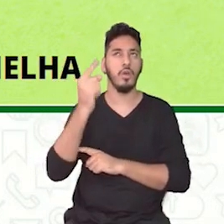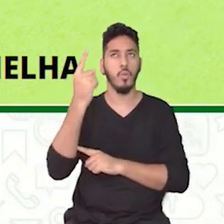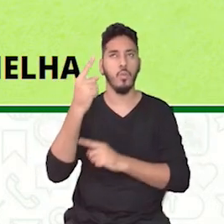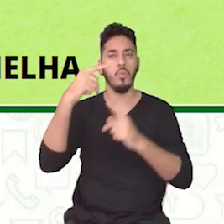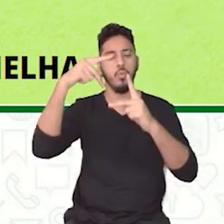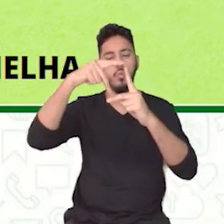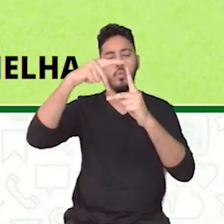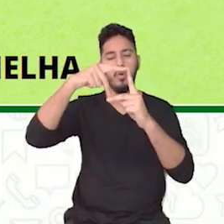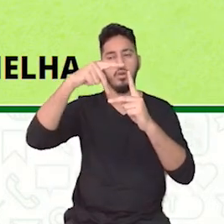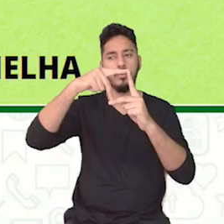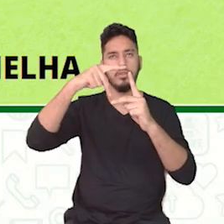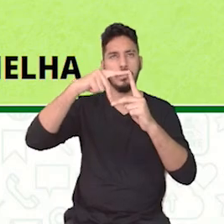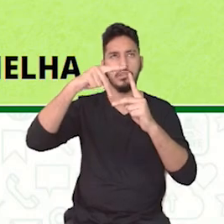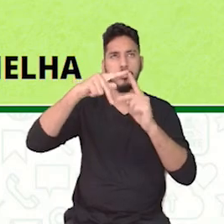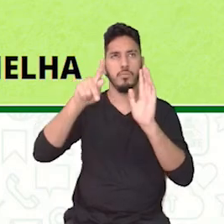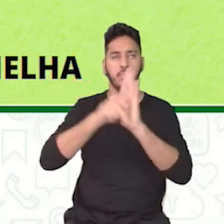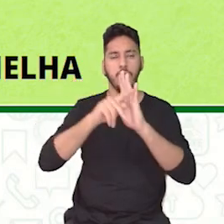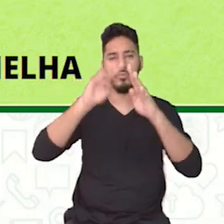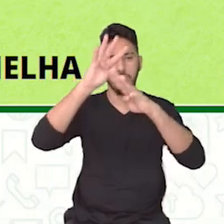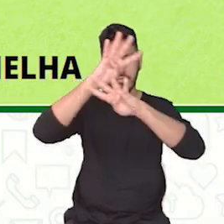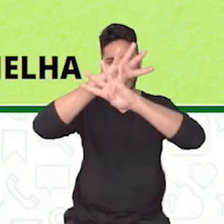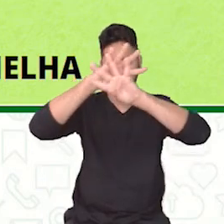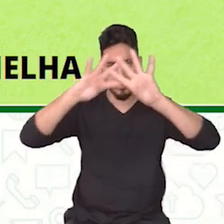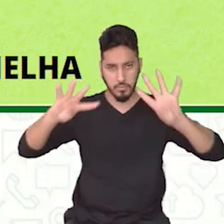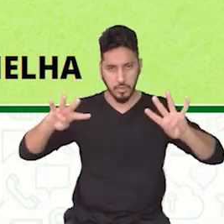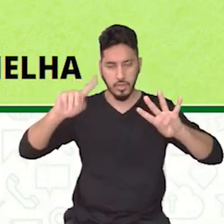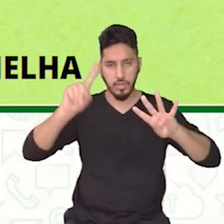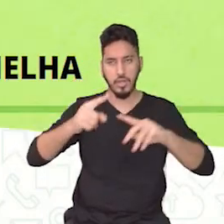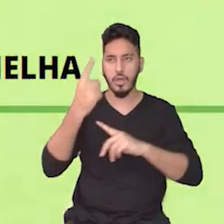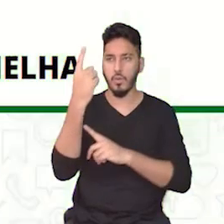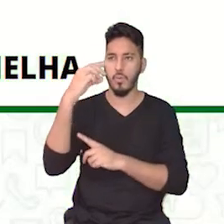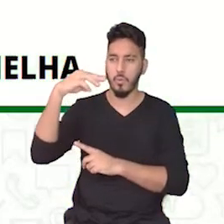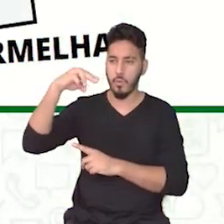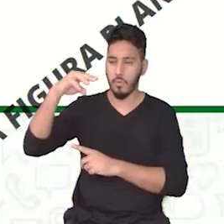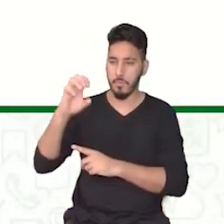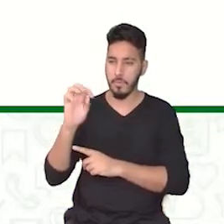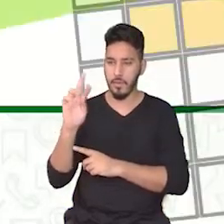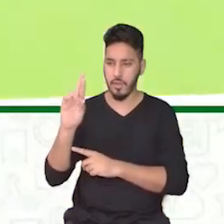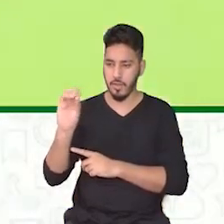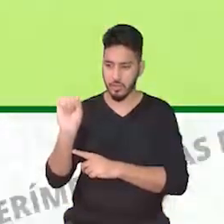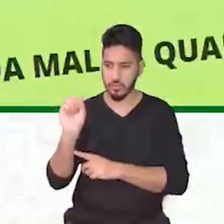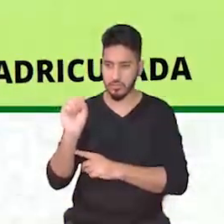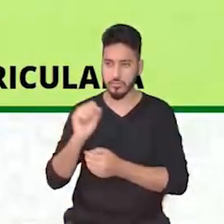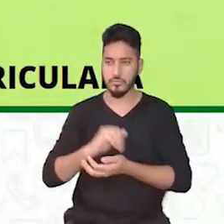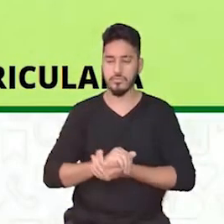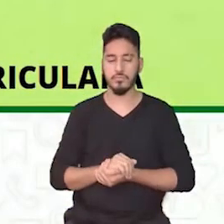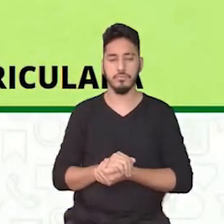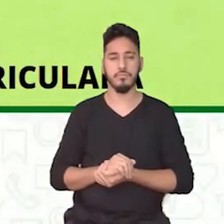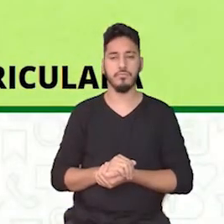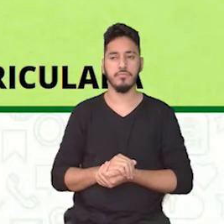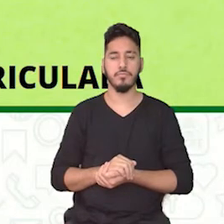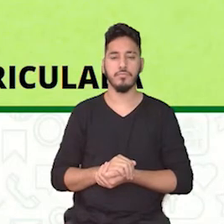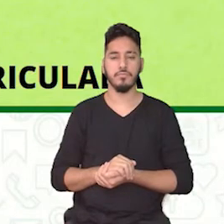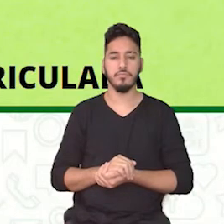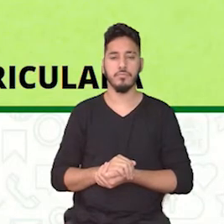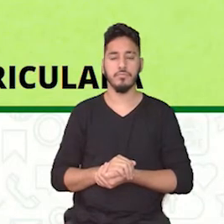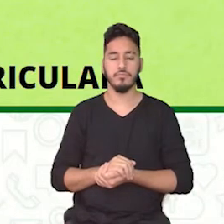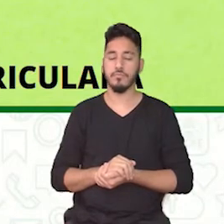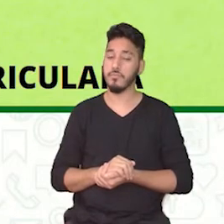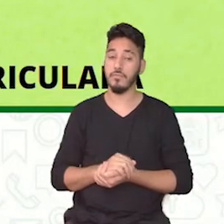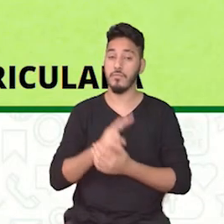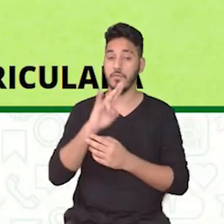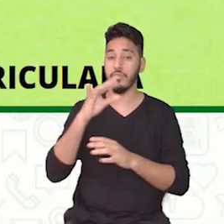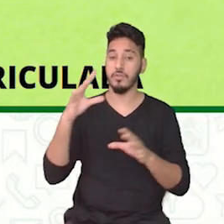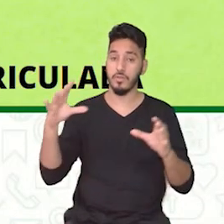quadrinho desse, né, da malha, é 1 metro. Então, 12 metros. Então, vamos ter aí o total, né?